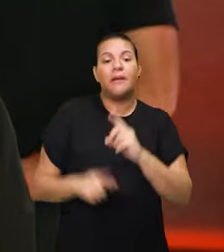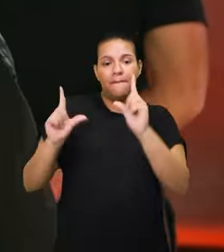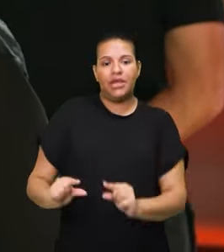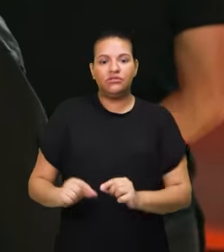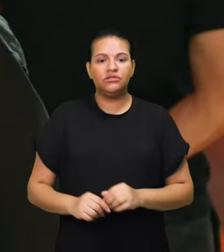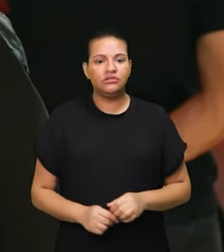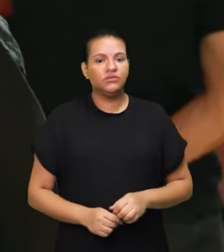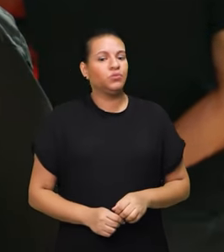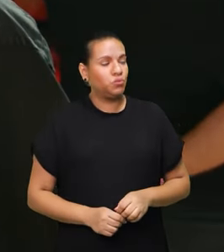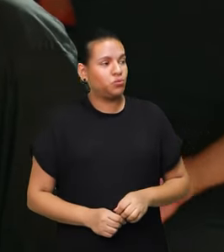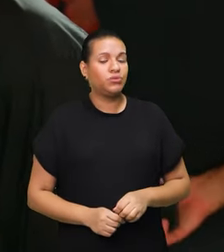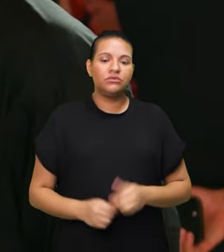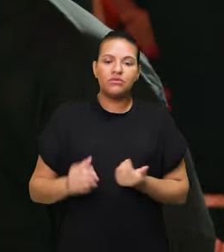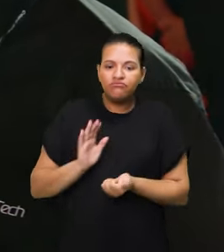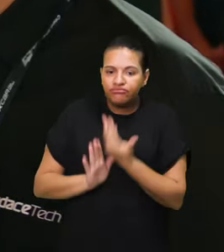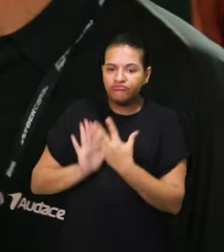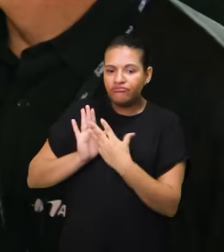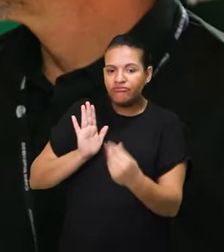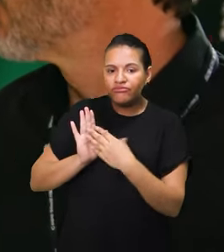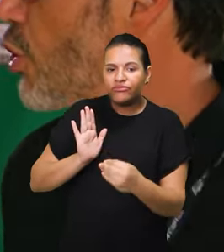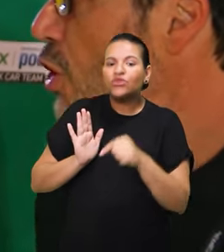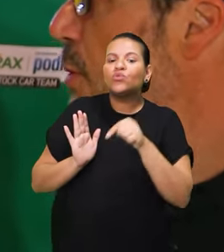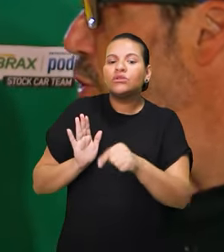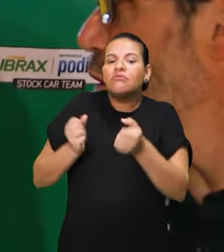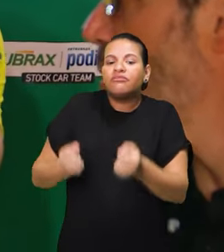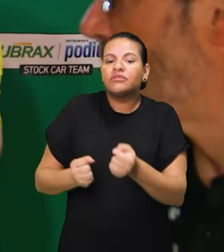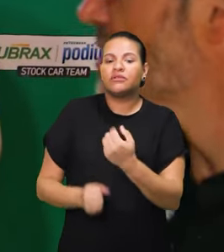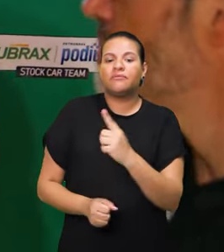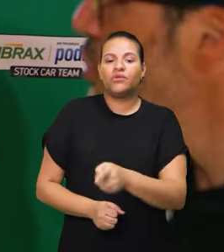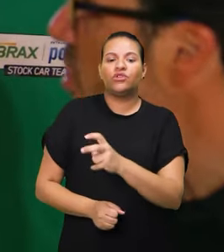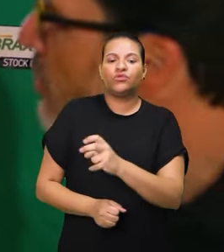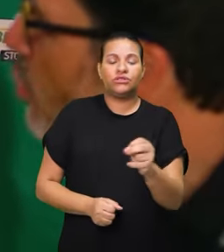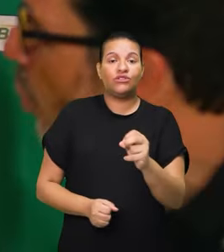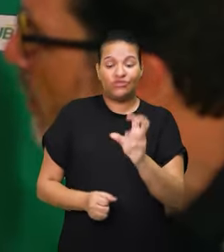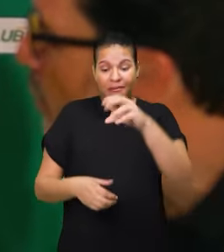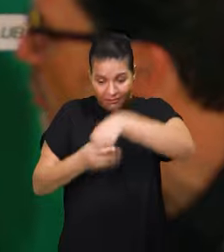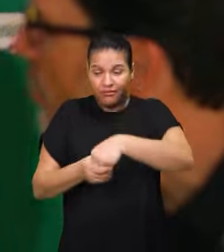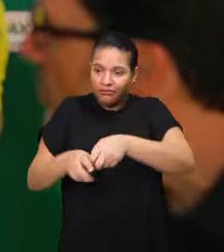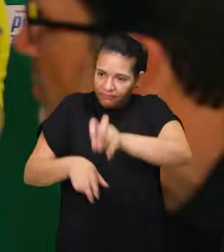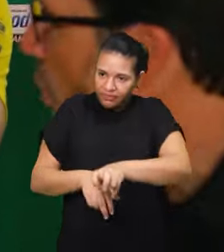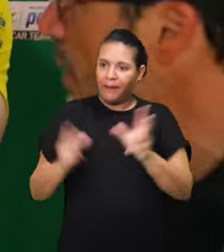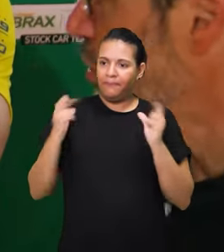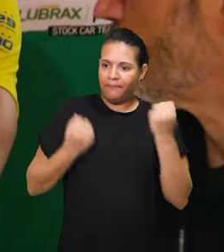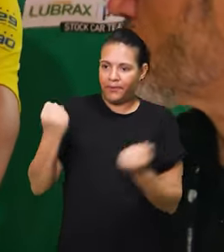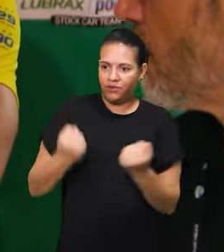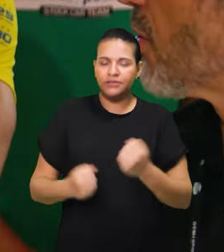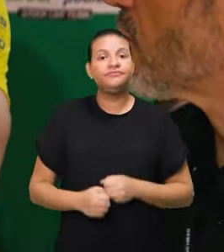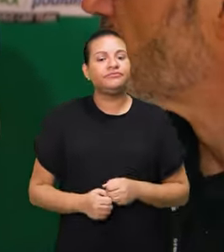de 1200 hoje o nosso protótipo pesa 1200 com piloto